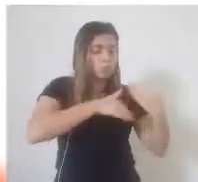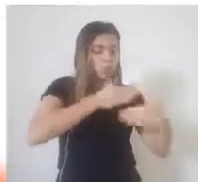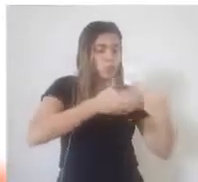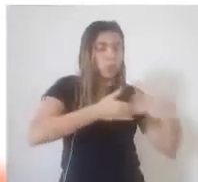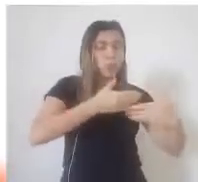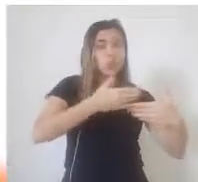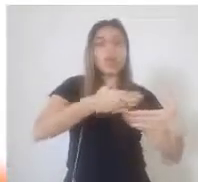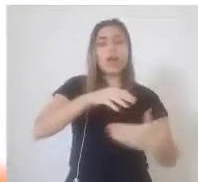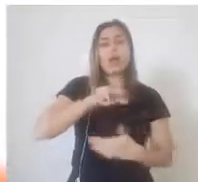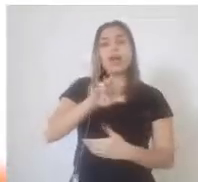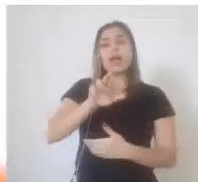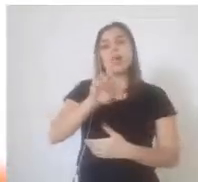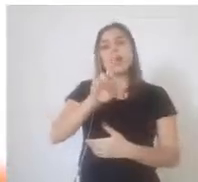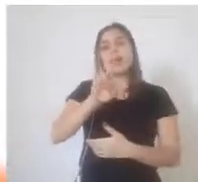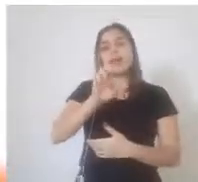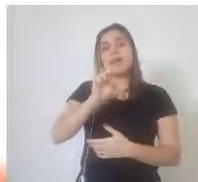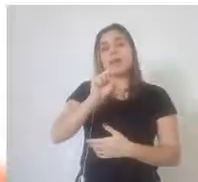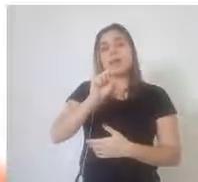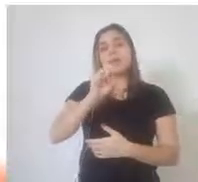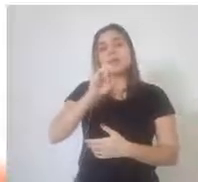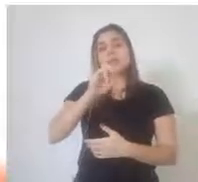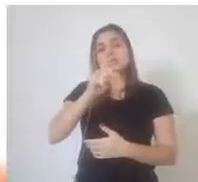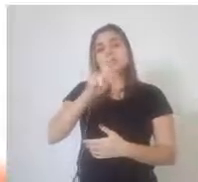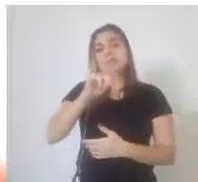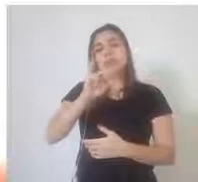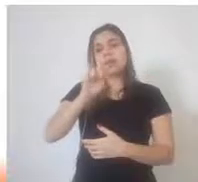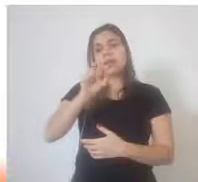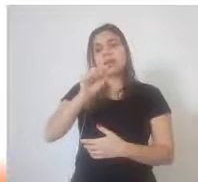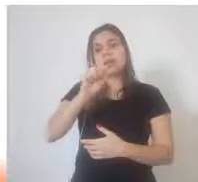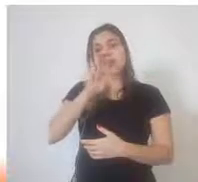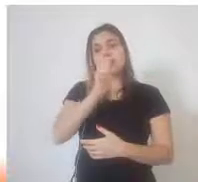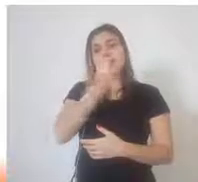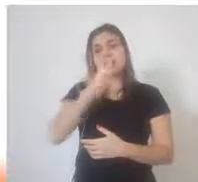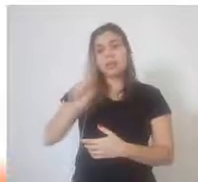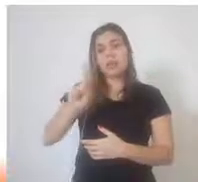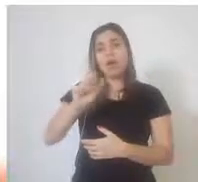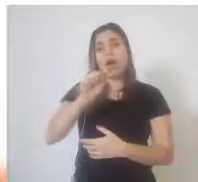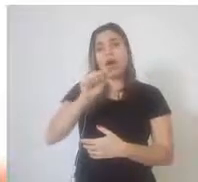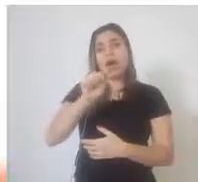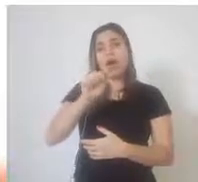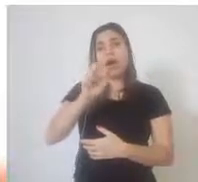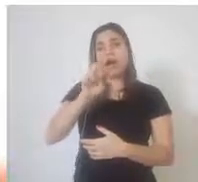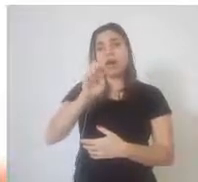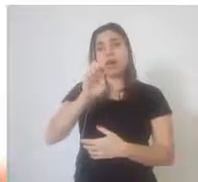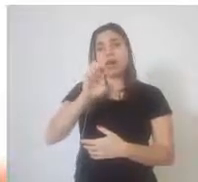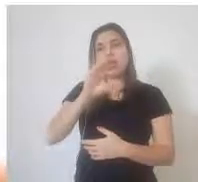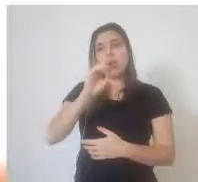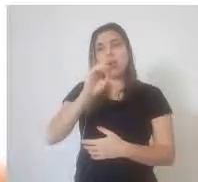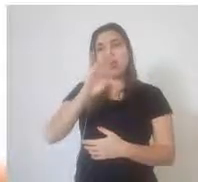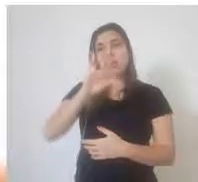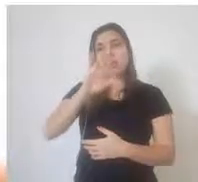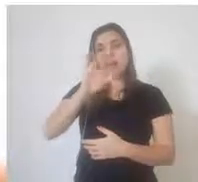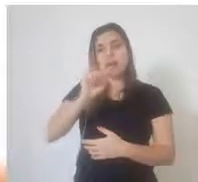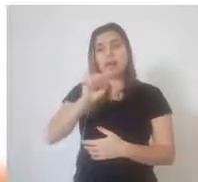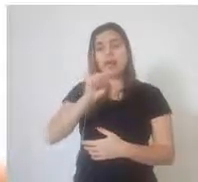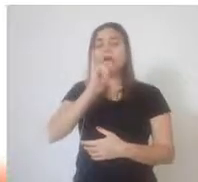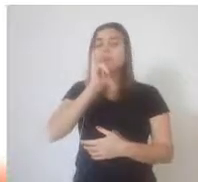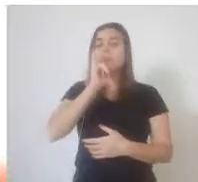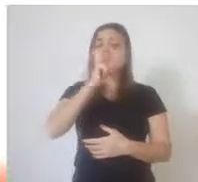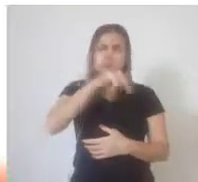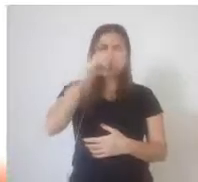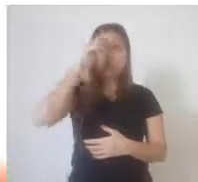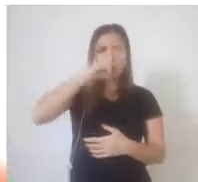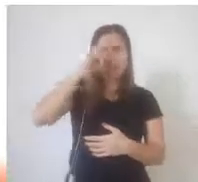aqui, de um processo chamado de respiração celular aeróbica, né? Da onde que vem essa energia, né? Como eu disse,